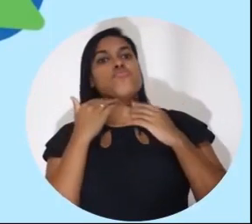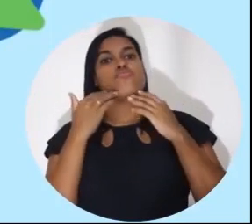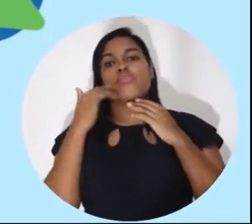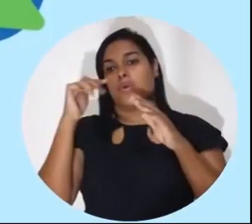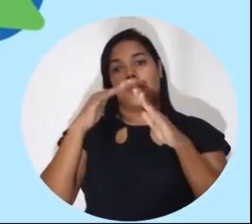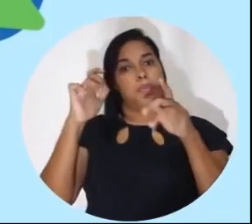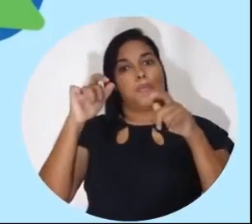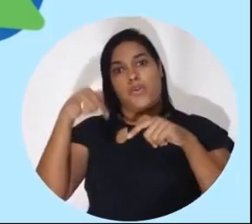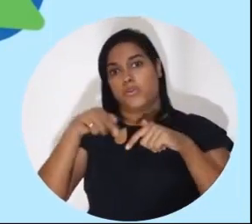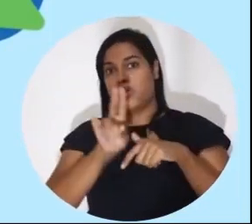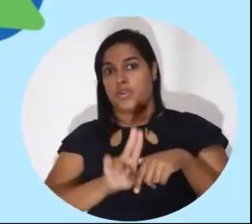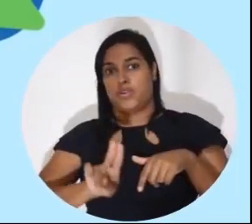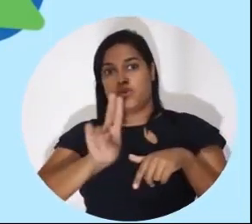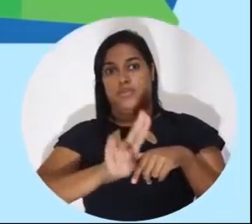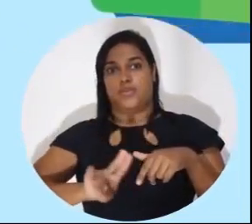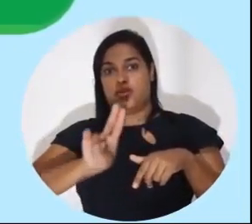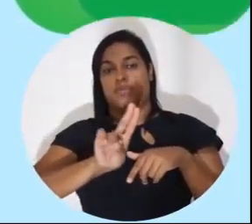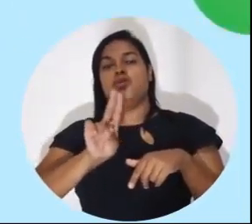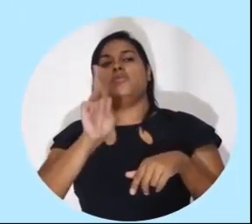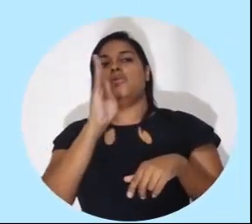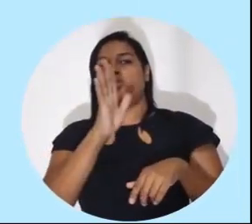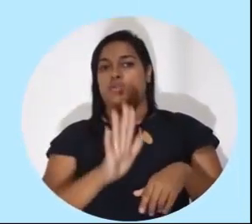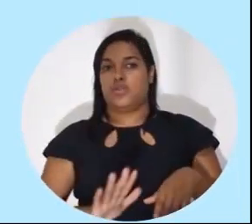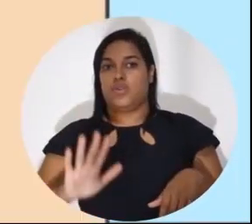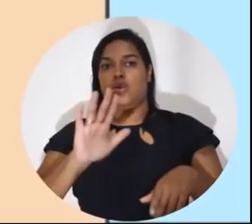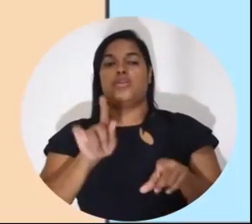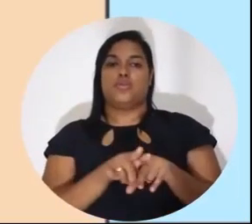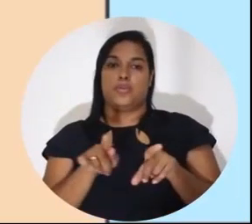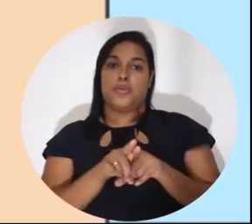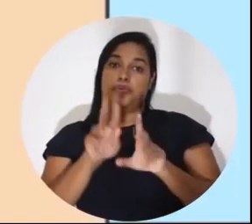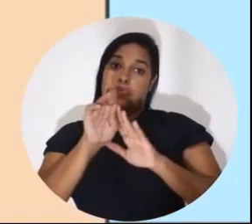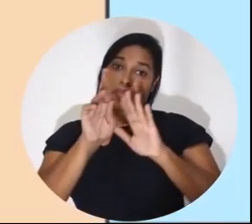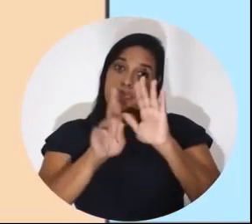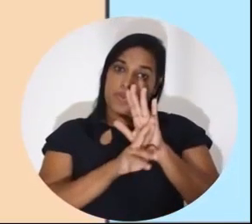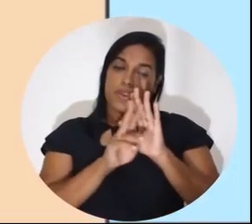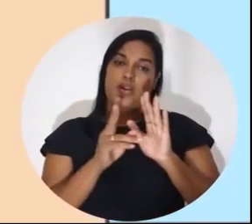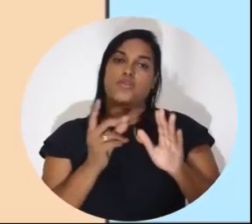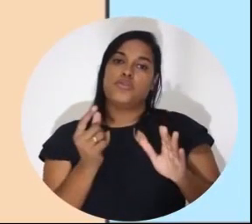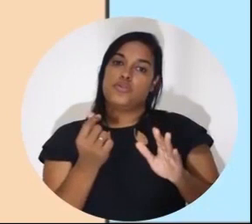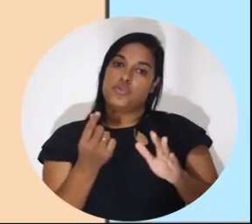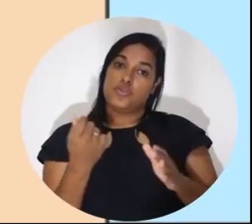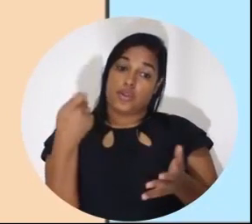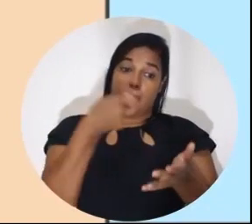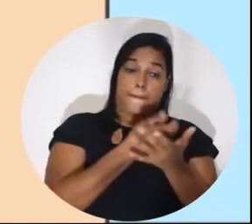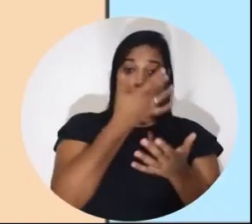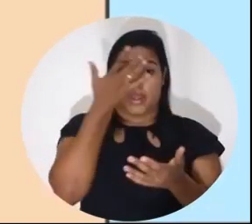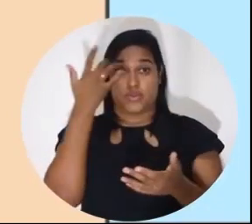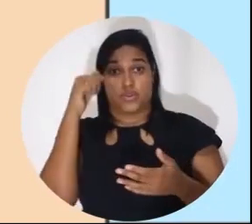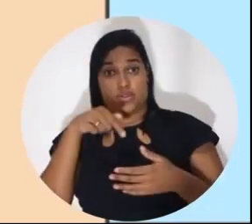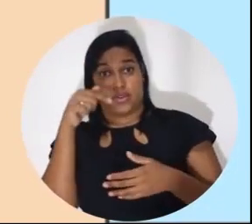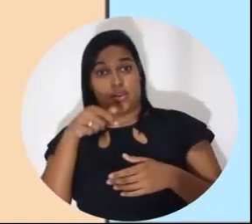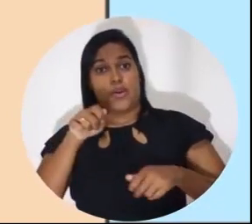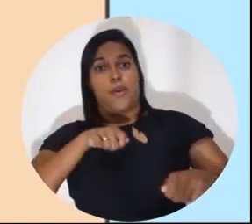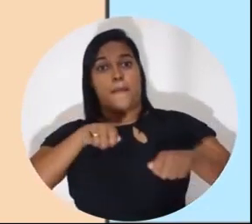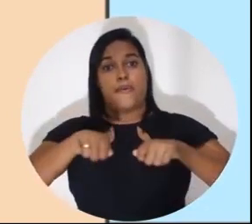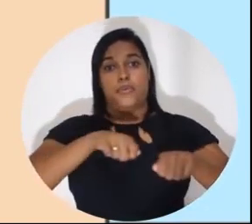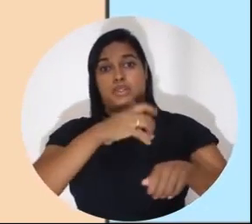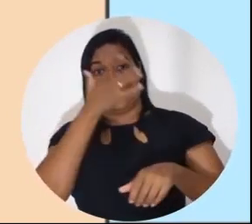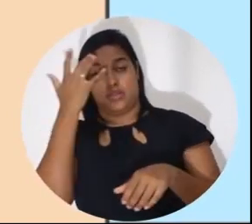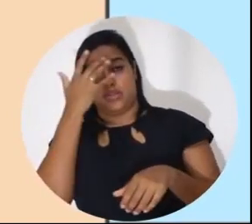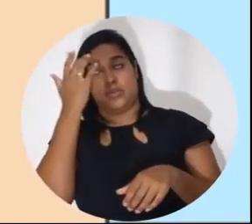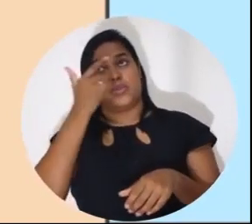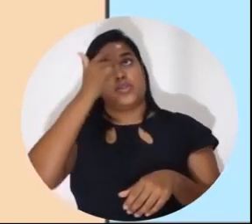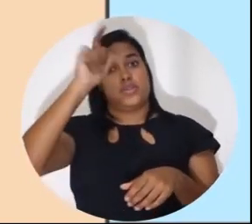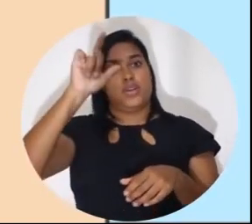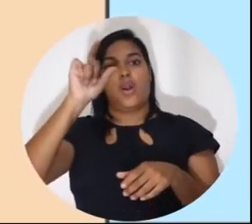moram aqui com a utilização de equipamentos nacionais e registro dos gastos de pessoas daqui com a movimentação de